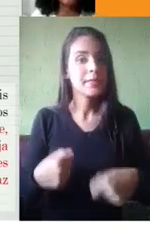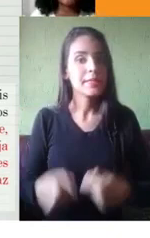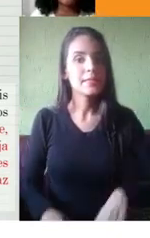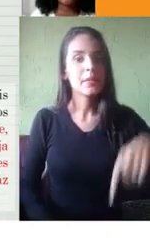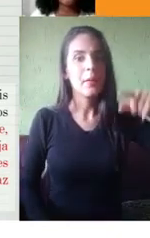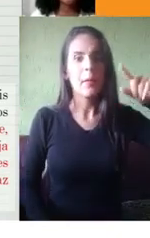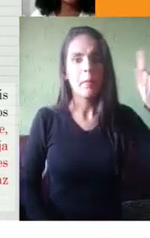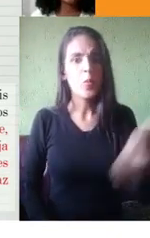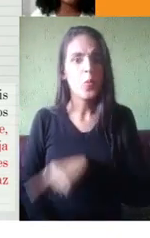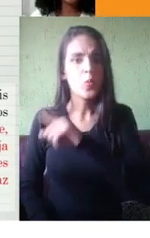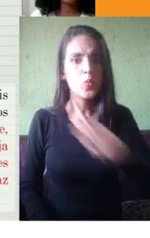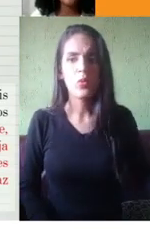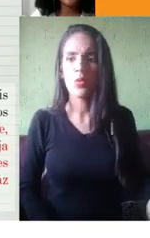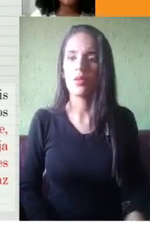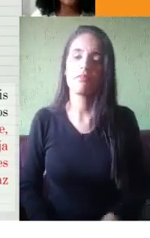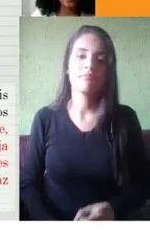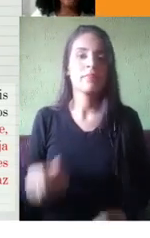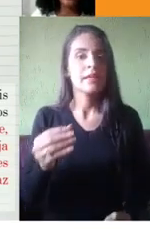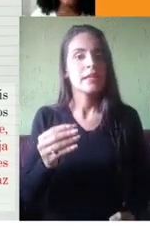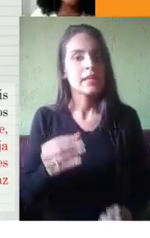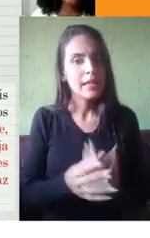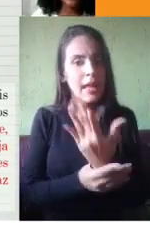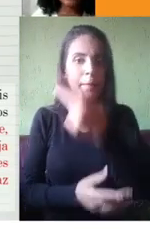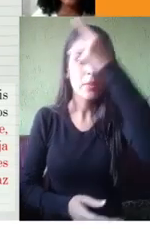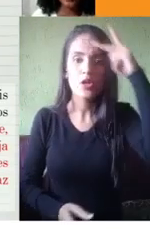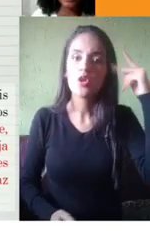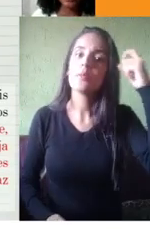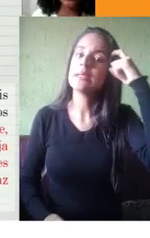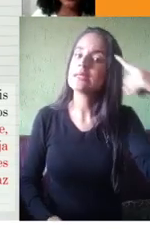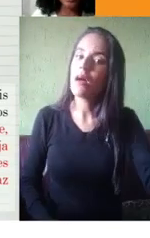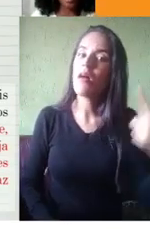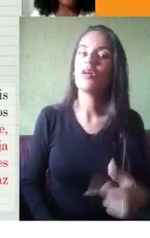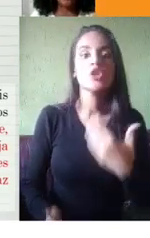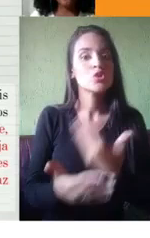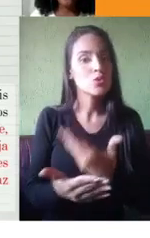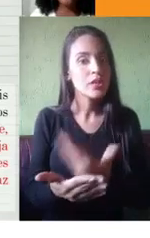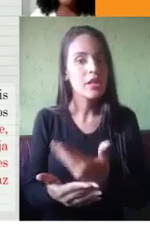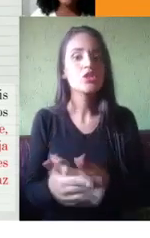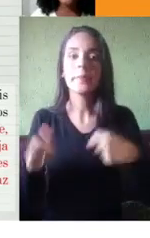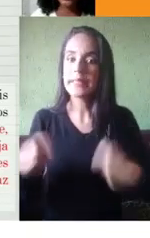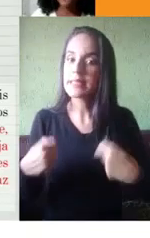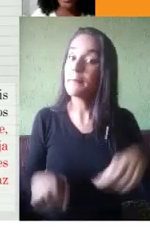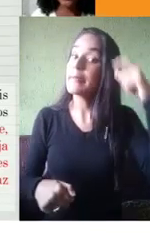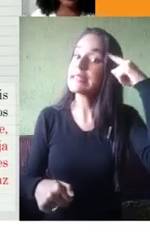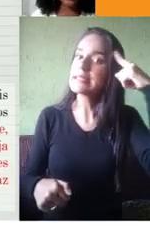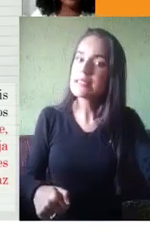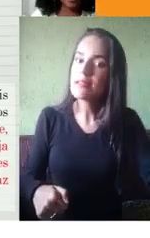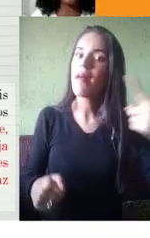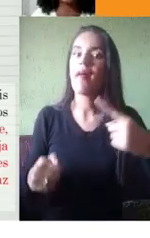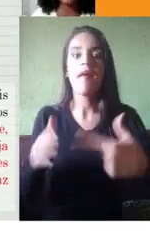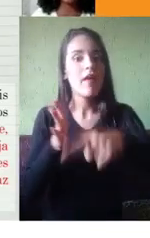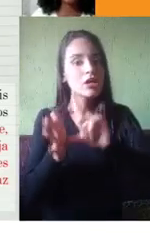prática, decisão indiscutível, seja cumprindo sua missão social, que é de formar seres pensantes. Afinal, um estudante que reflete sobre